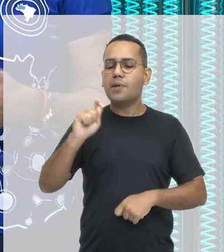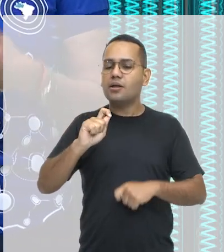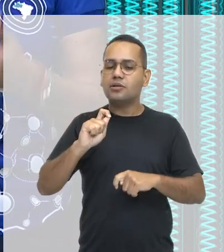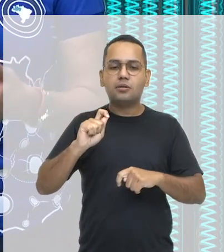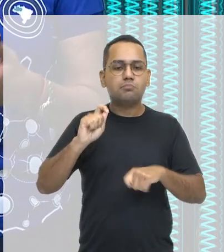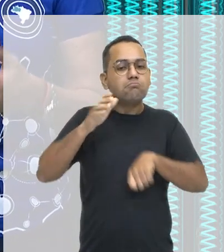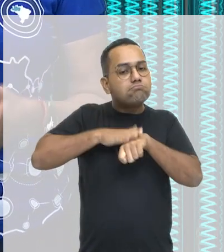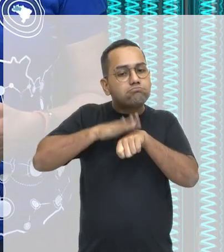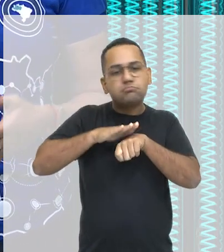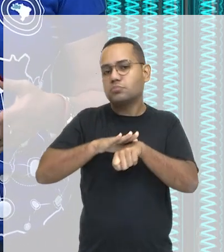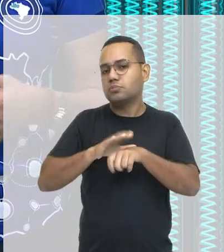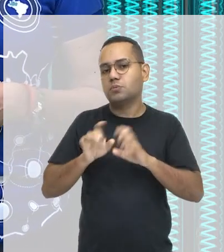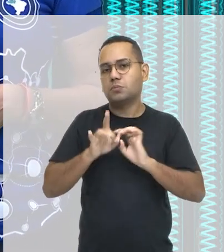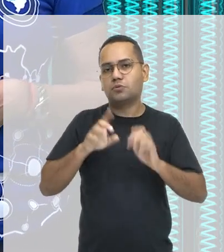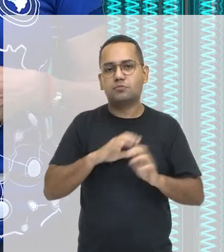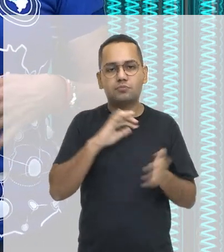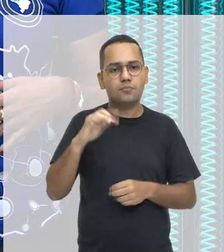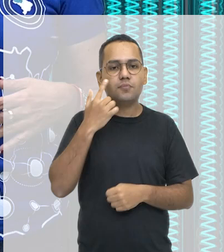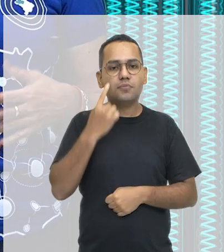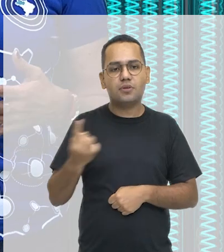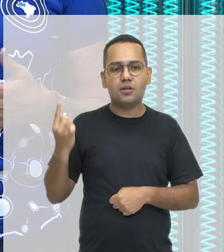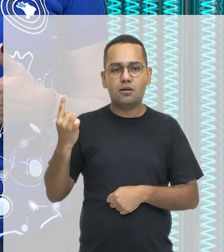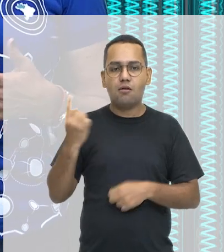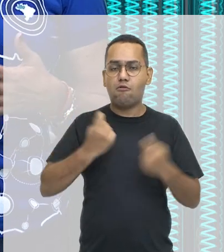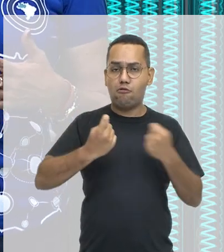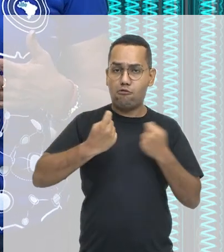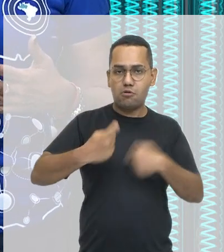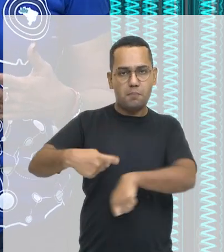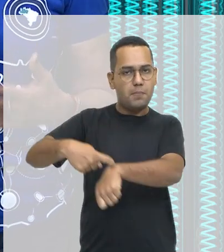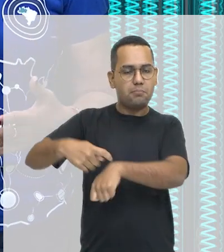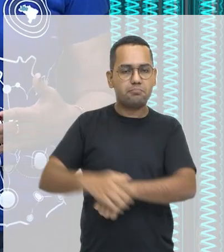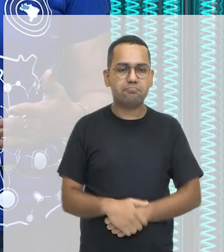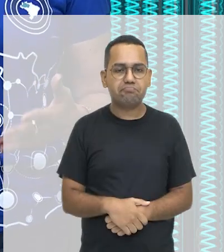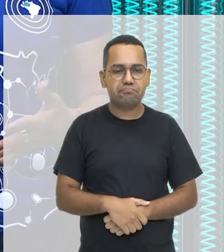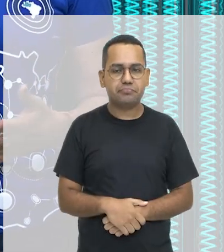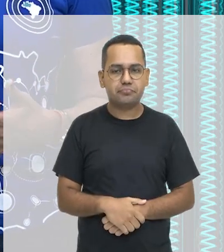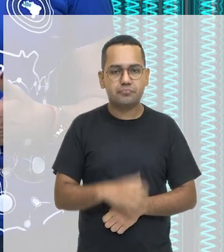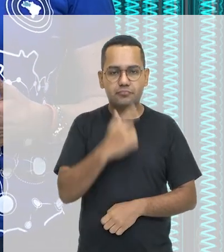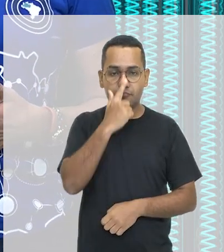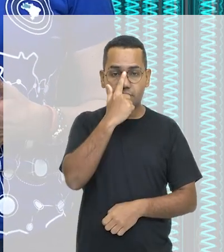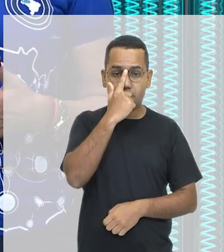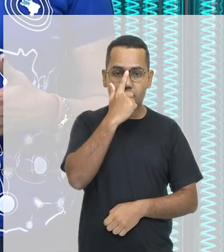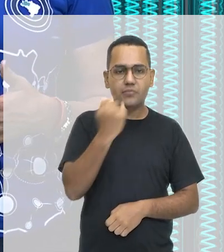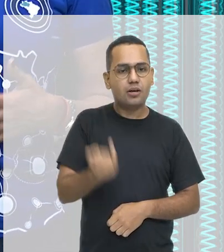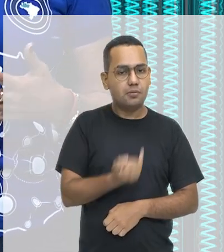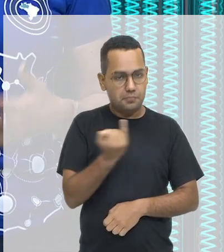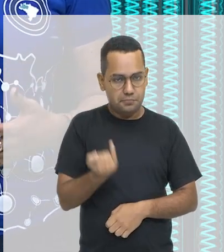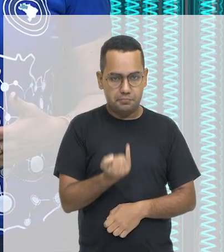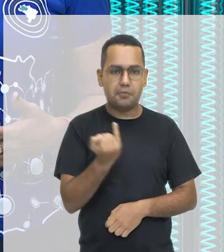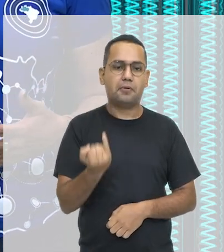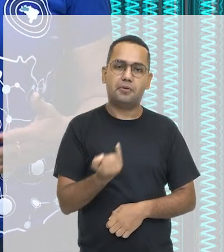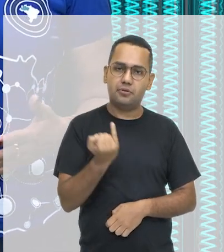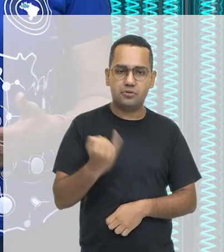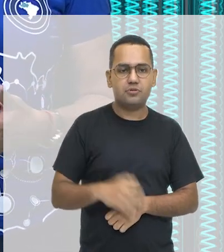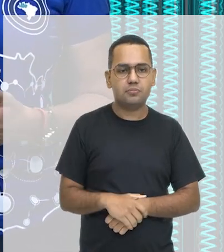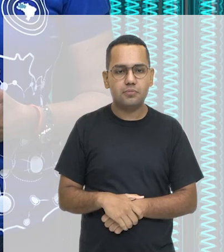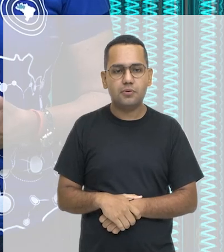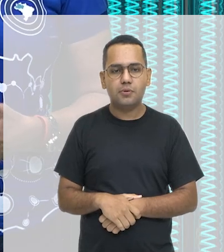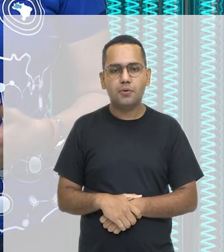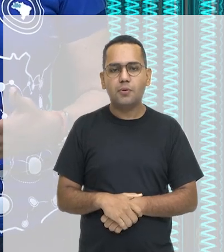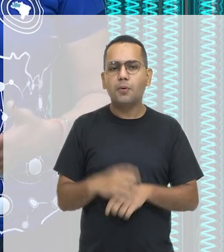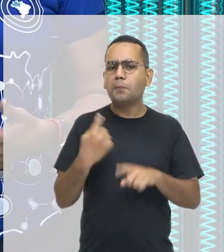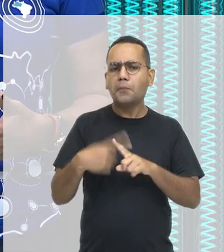Também tem o ritmo e o tempo. O controle do ritmo e do tempo é fundamental nas cenas improvisadas.